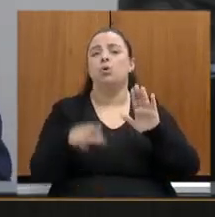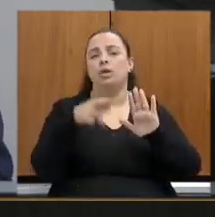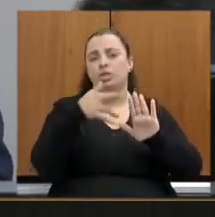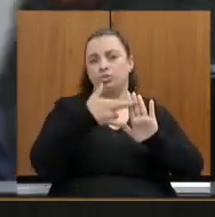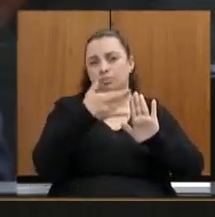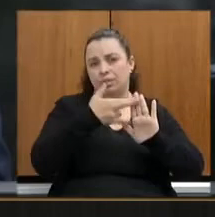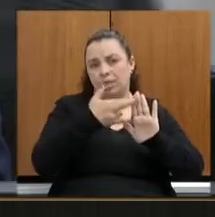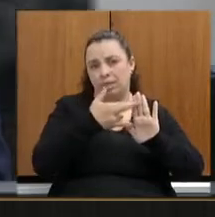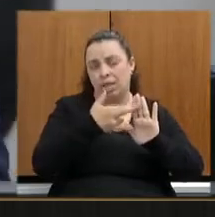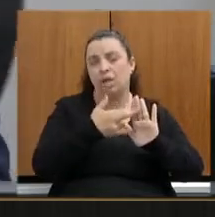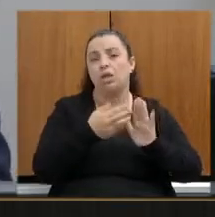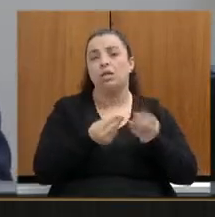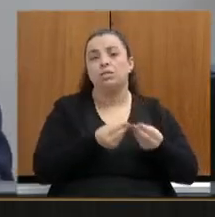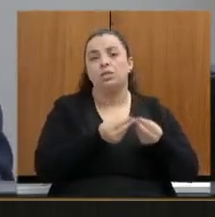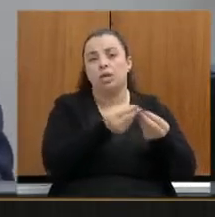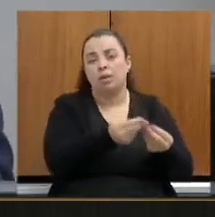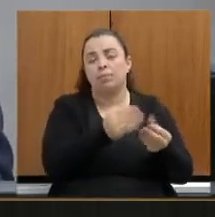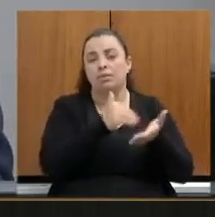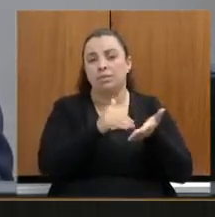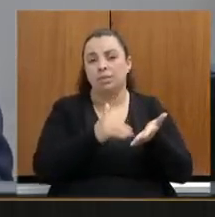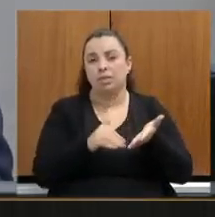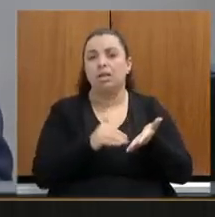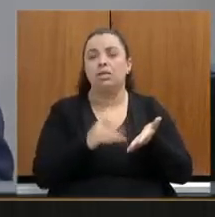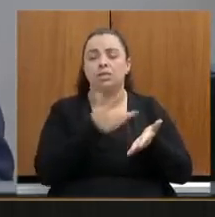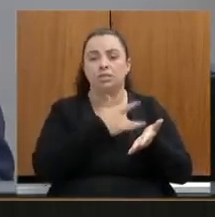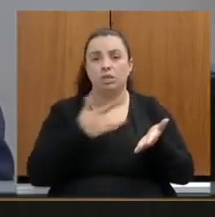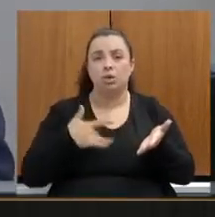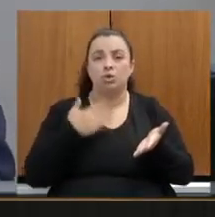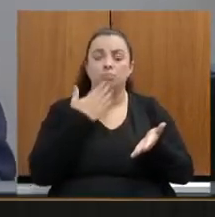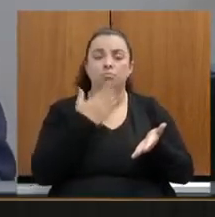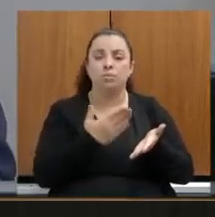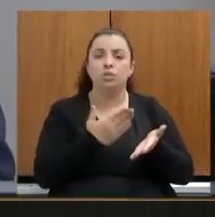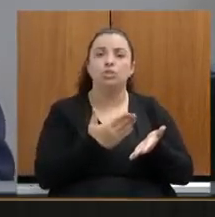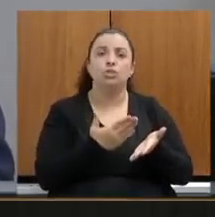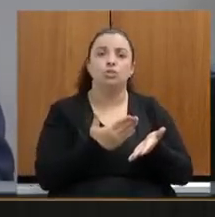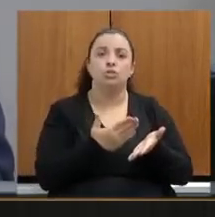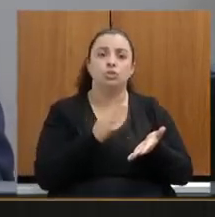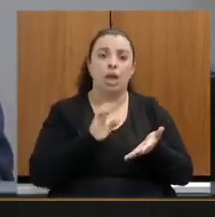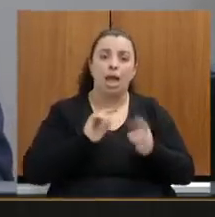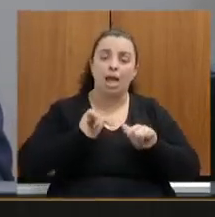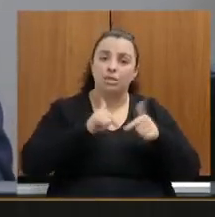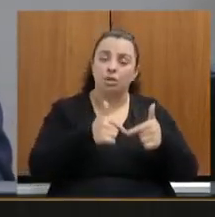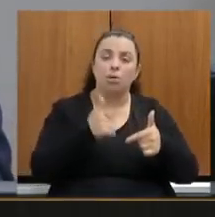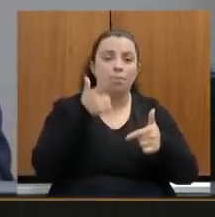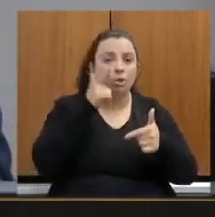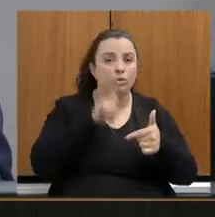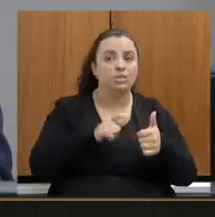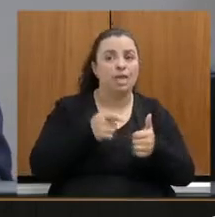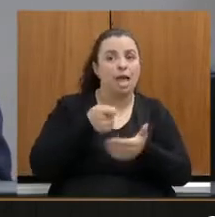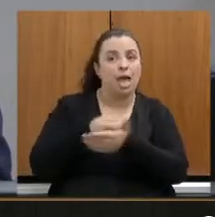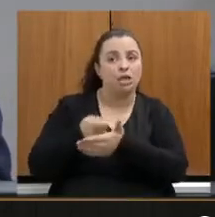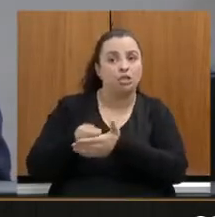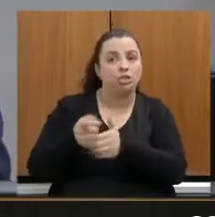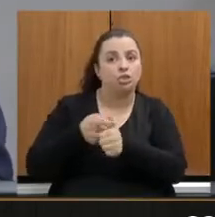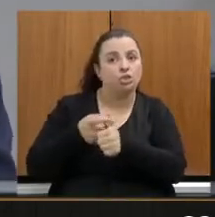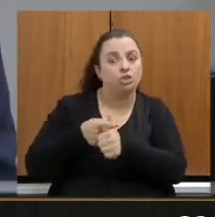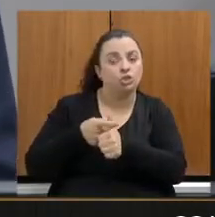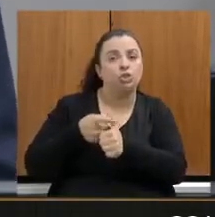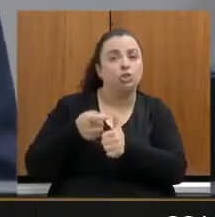seja encaminhada à secretaria de estado de saúde pedido de providência para sanar a dívida do estado com as comunidades terapêuticas